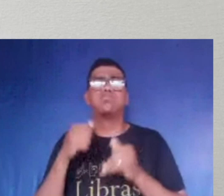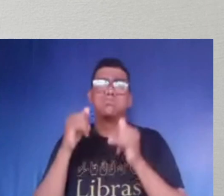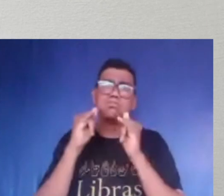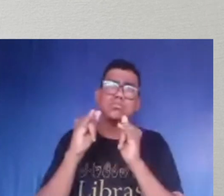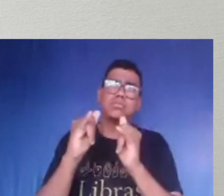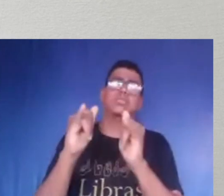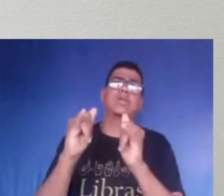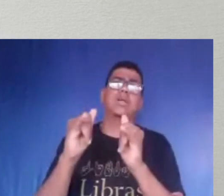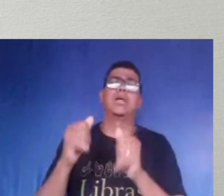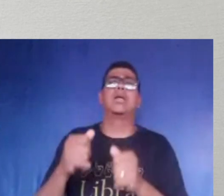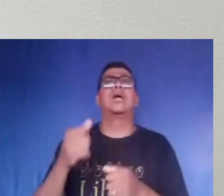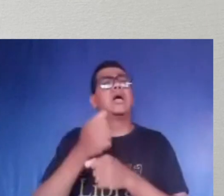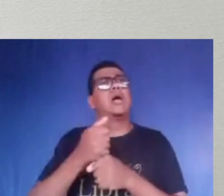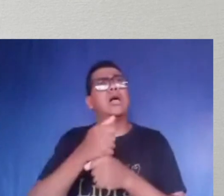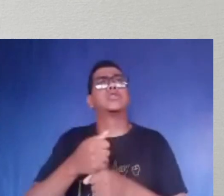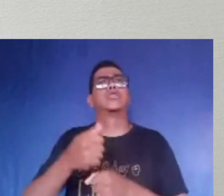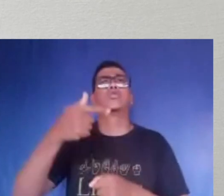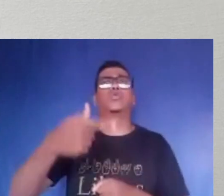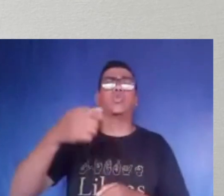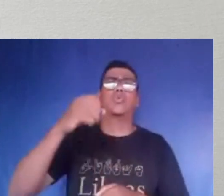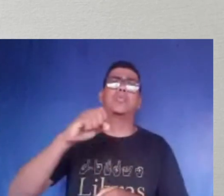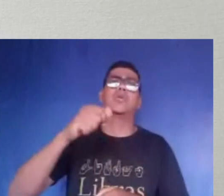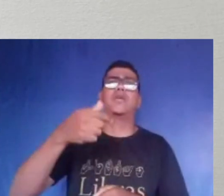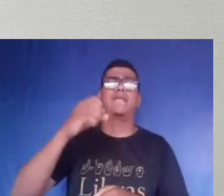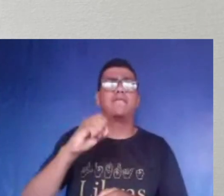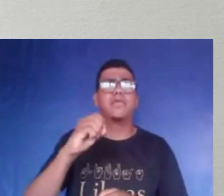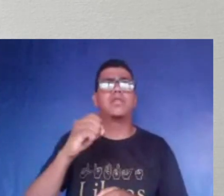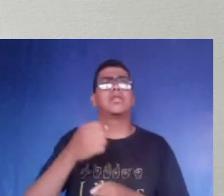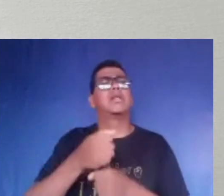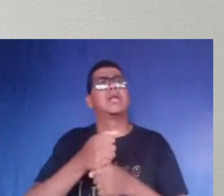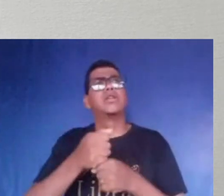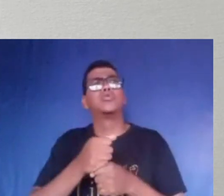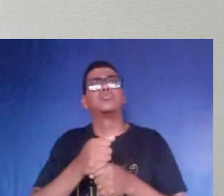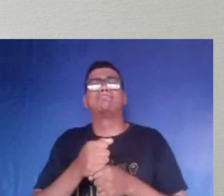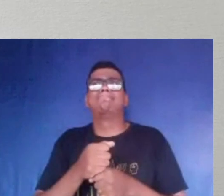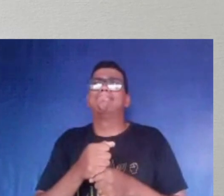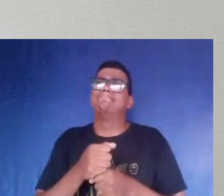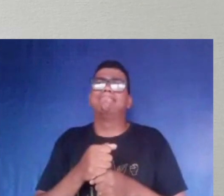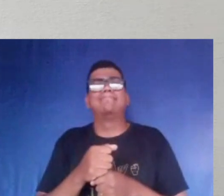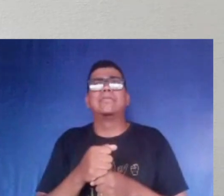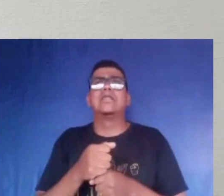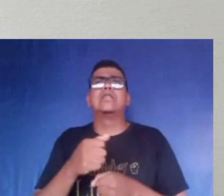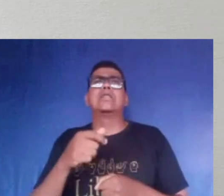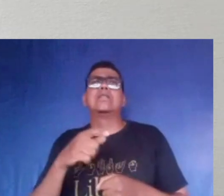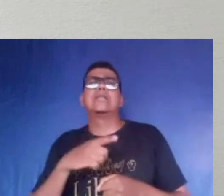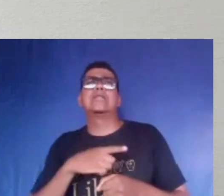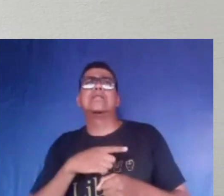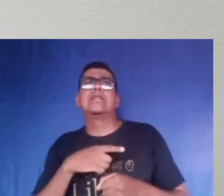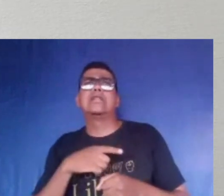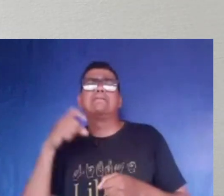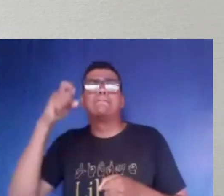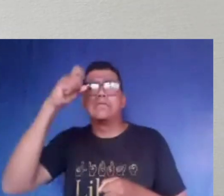para vocês com toda certeza que 2021 e 2020 passado são os anos, um período em